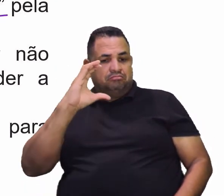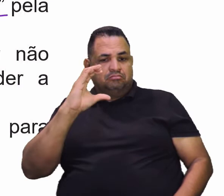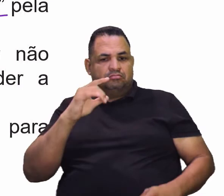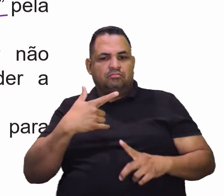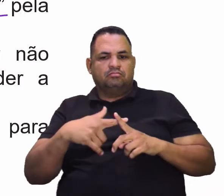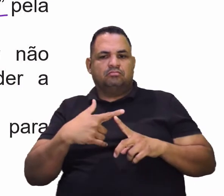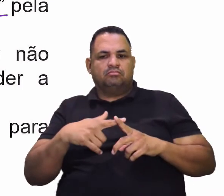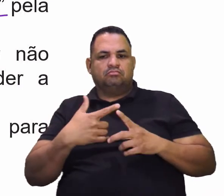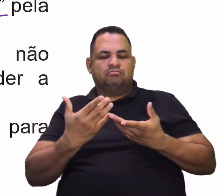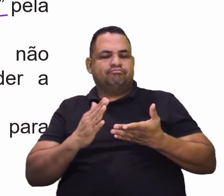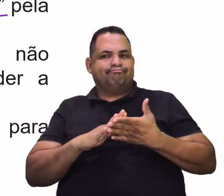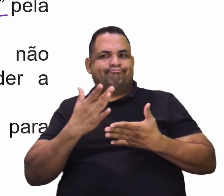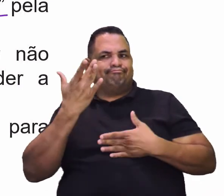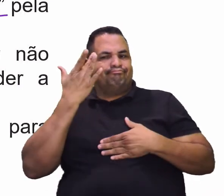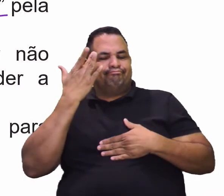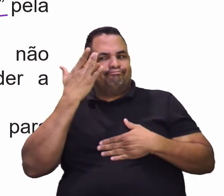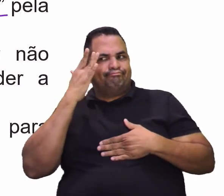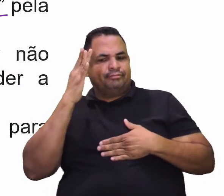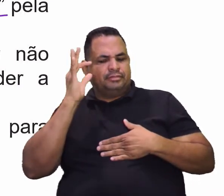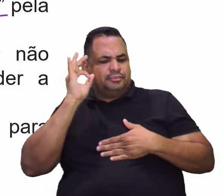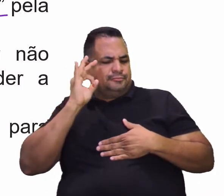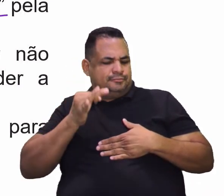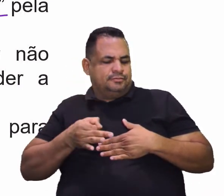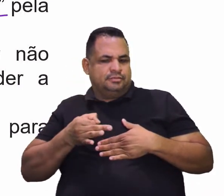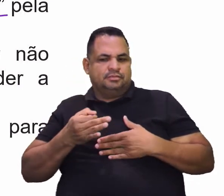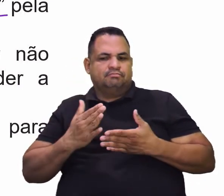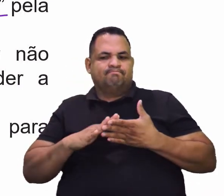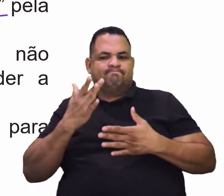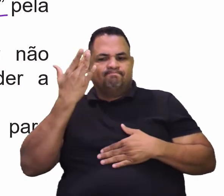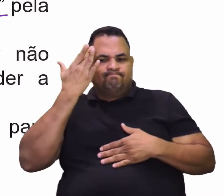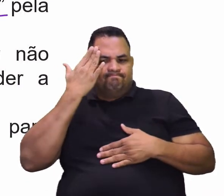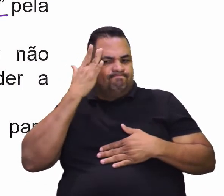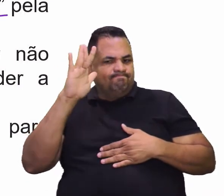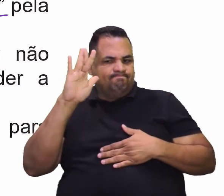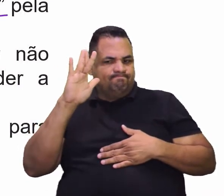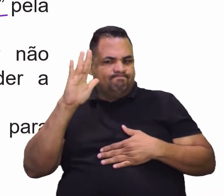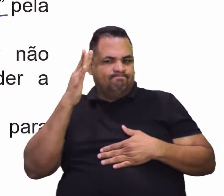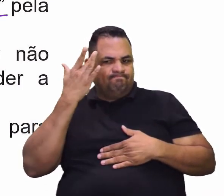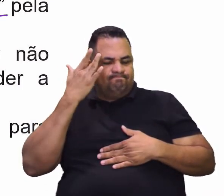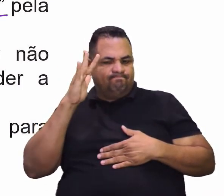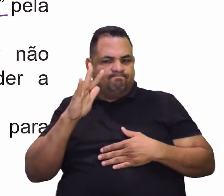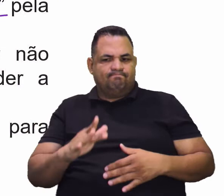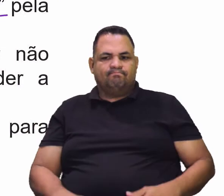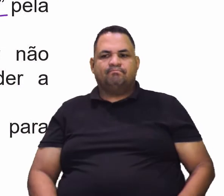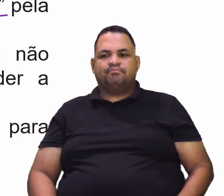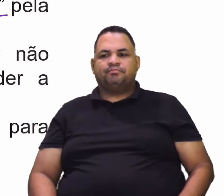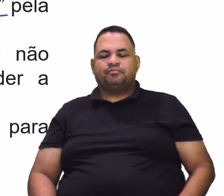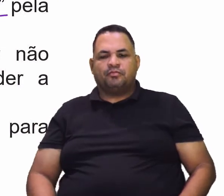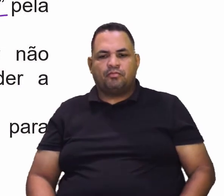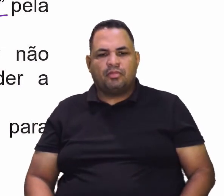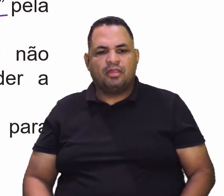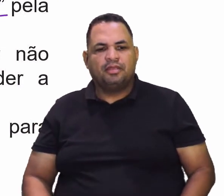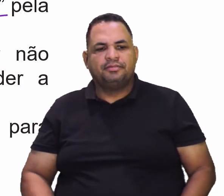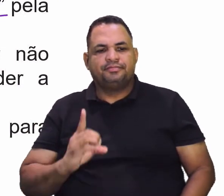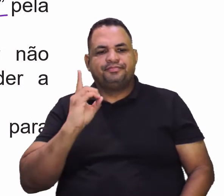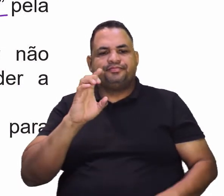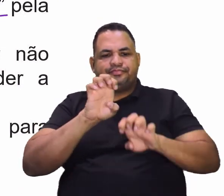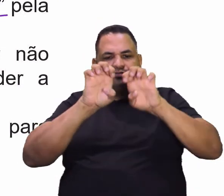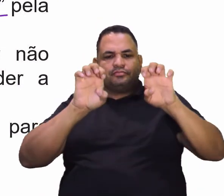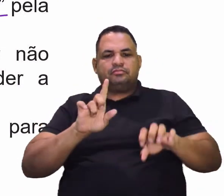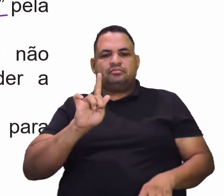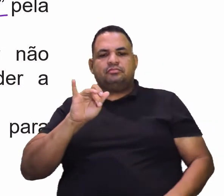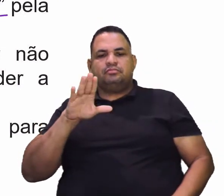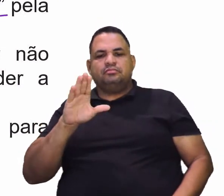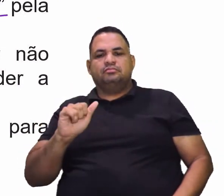ele não dá muita certeza, lembra? Então, se a gente fala de mais certeza, o ideal seria o going to. Na D, a